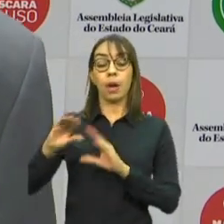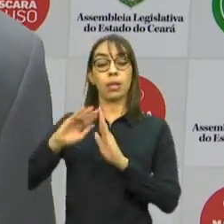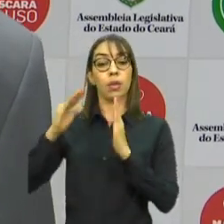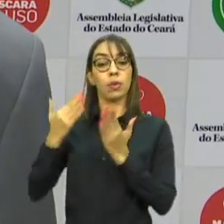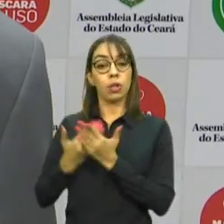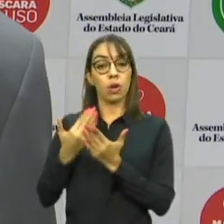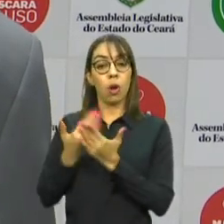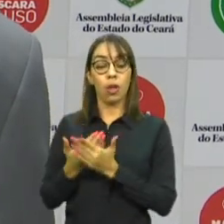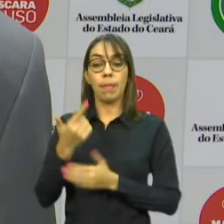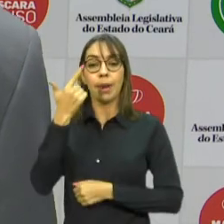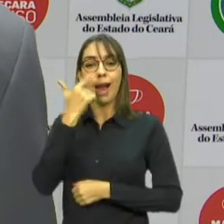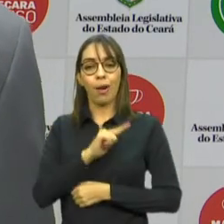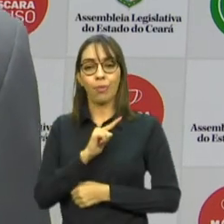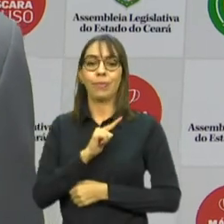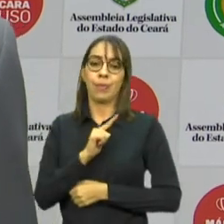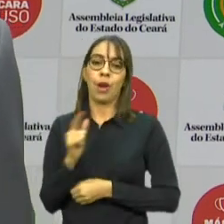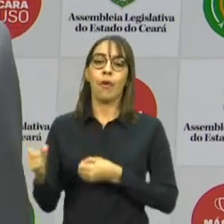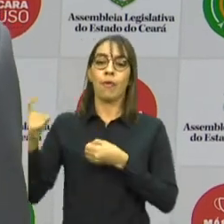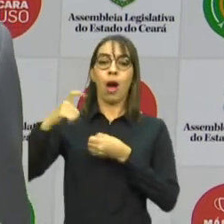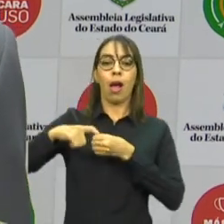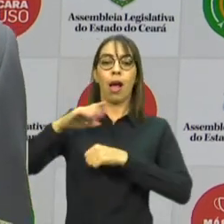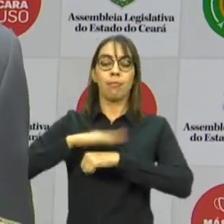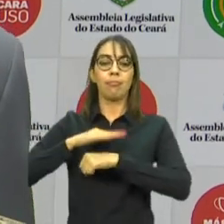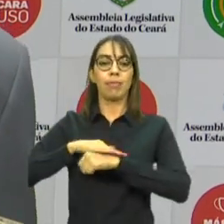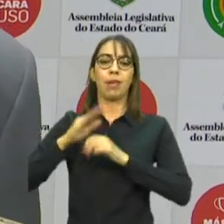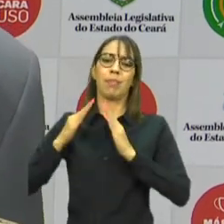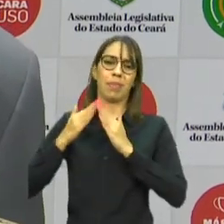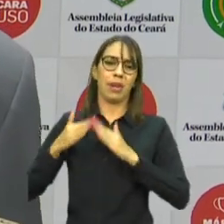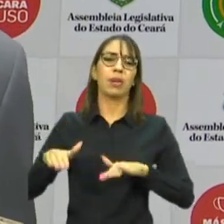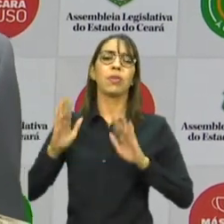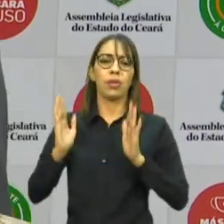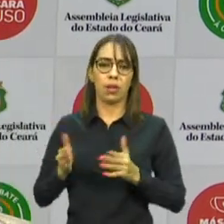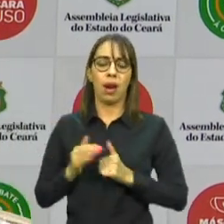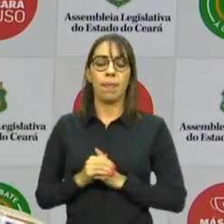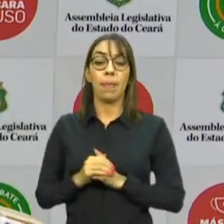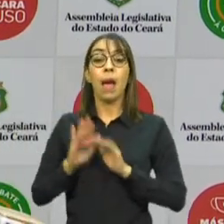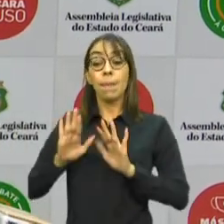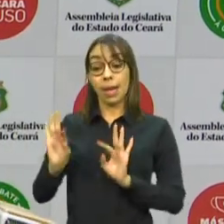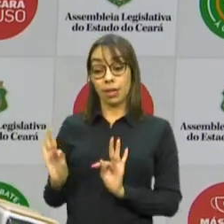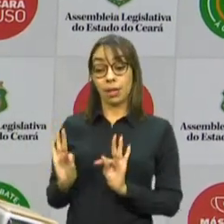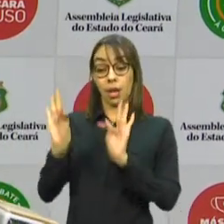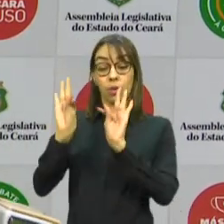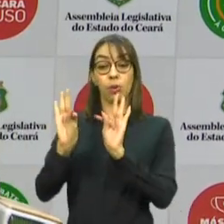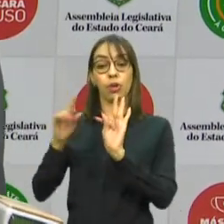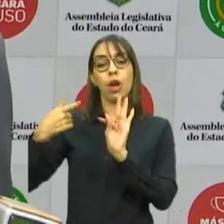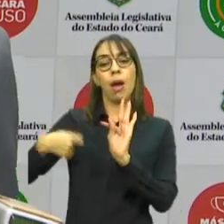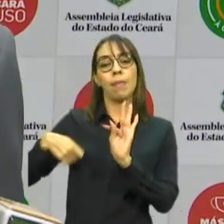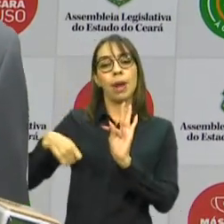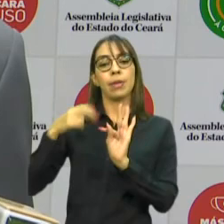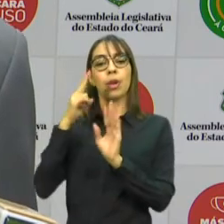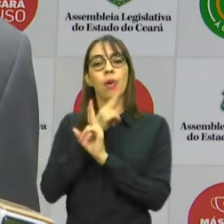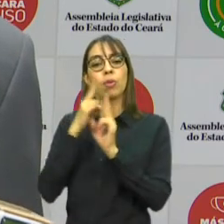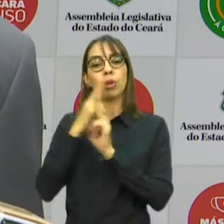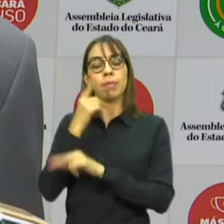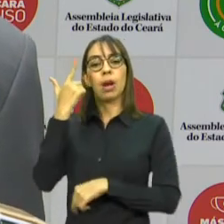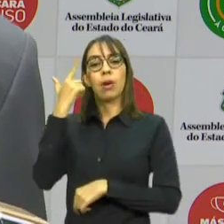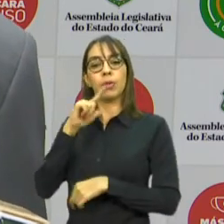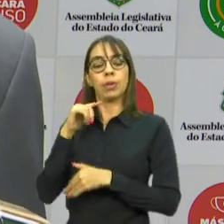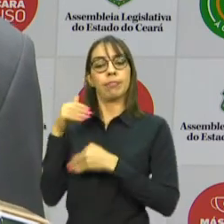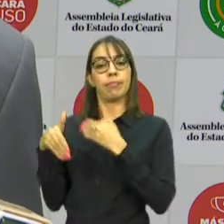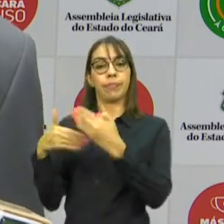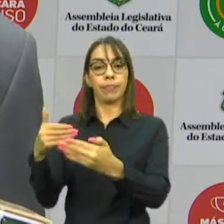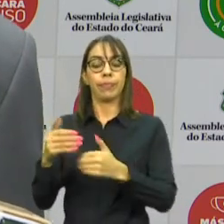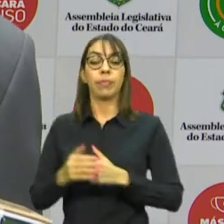e sem o componente tecnológico, isso dificilmente nós iremos avançar. E nós precisamos na assistência e